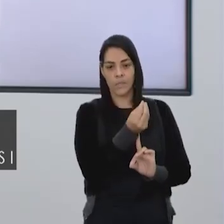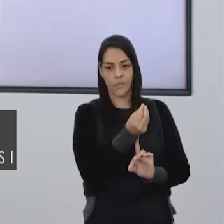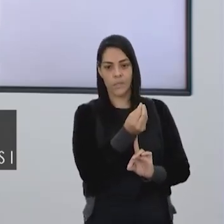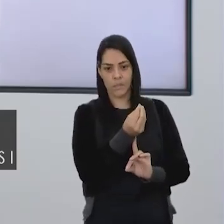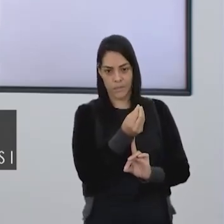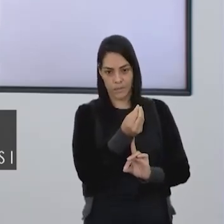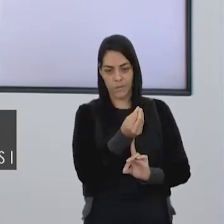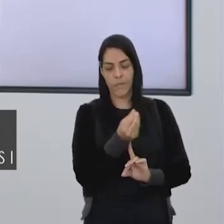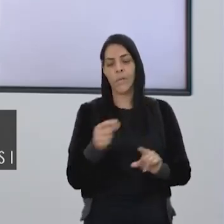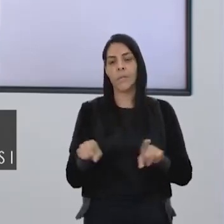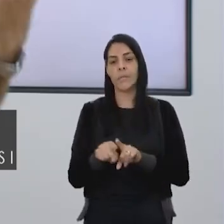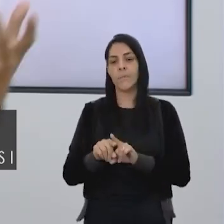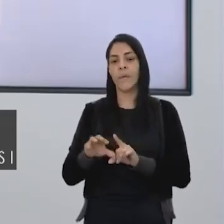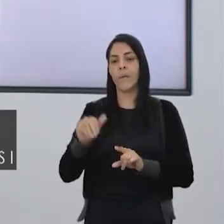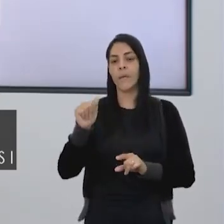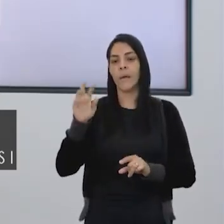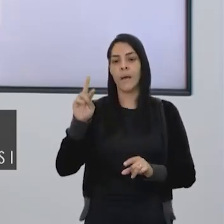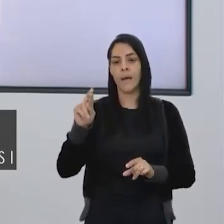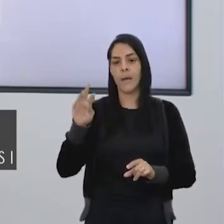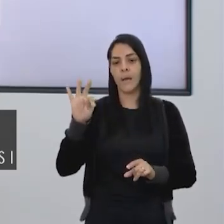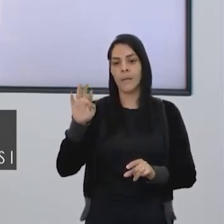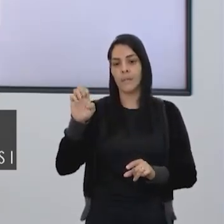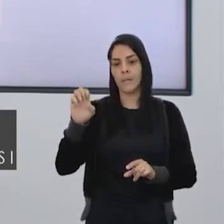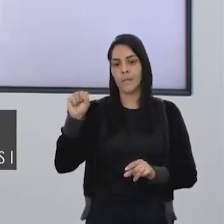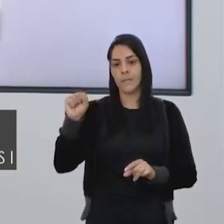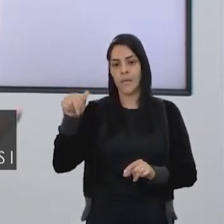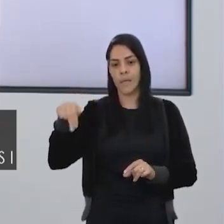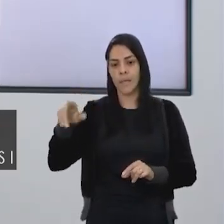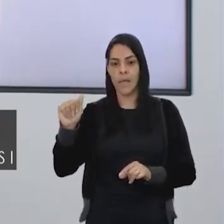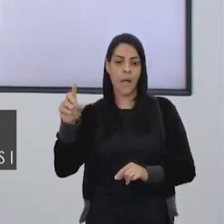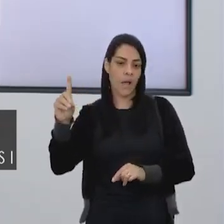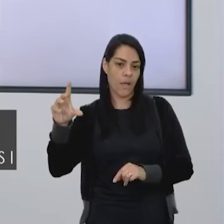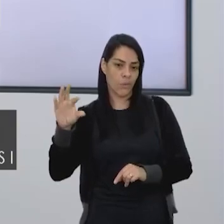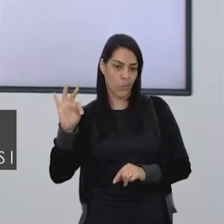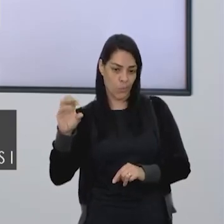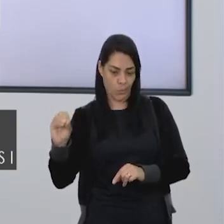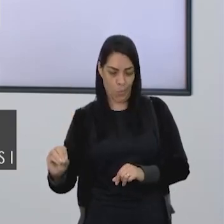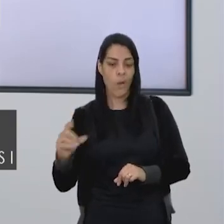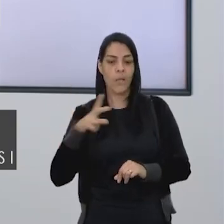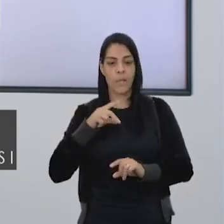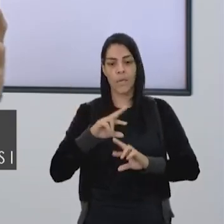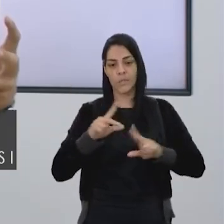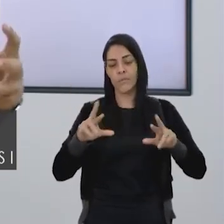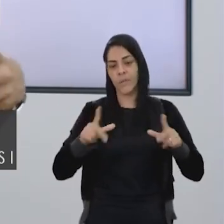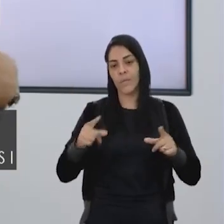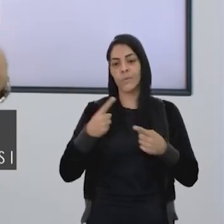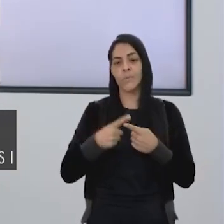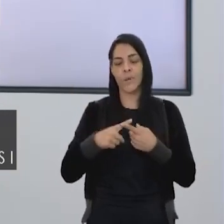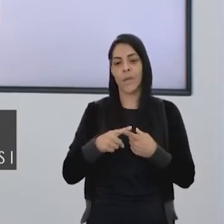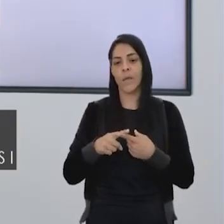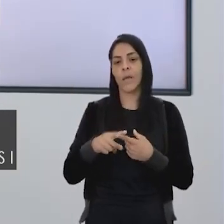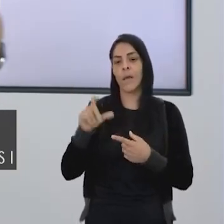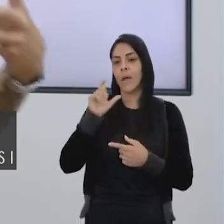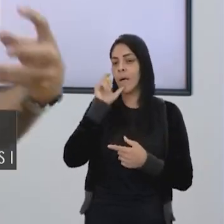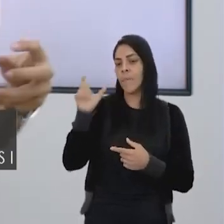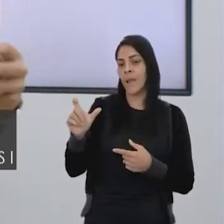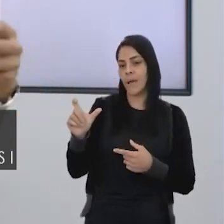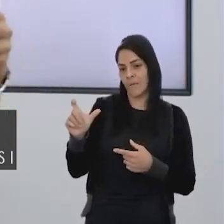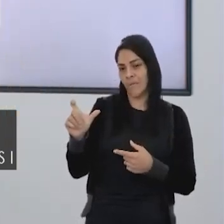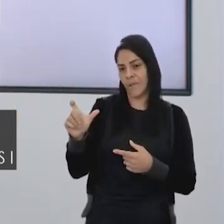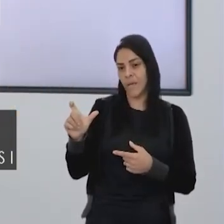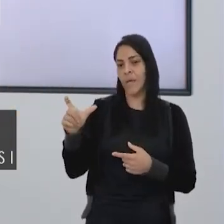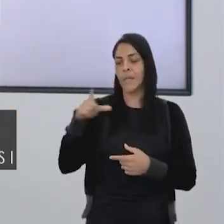de artesanato. Talvez você já tenha entrado em contato com esse tipo de diferenciação, porque o artesanato seria a criação